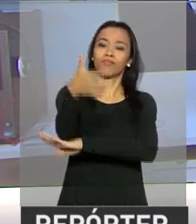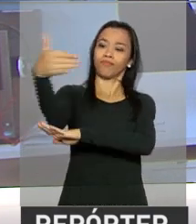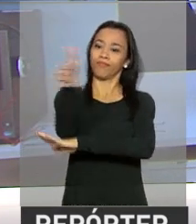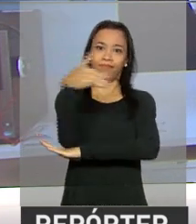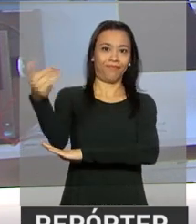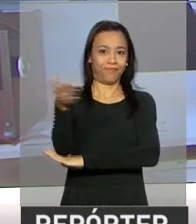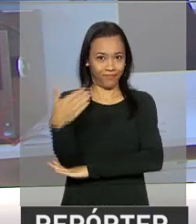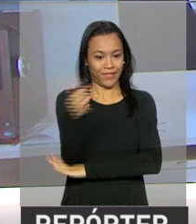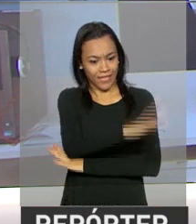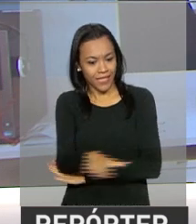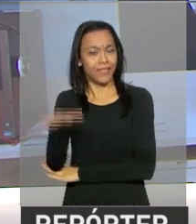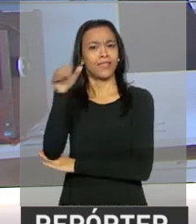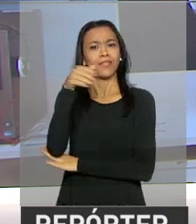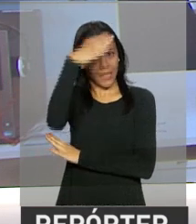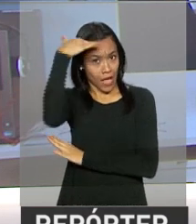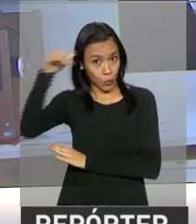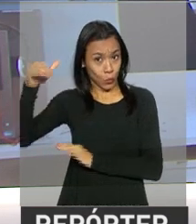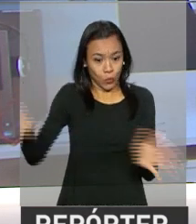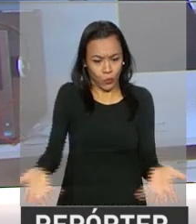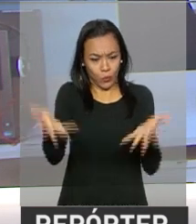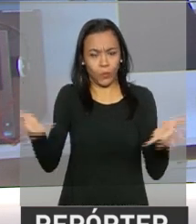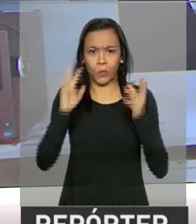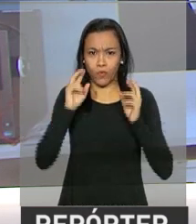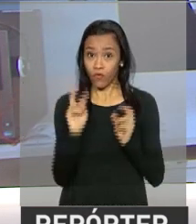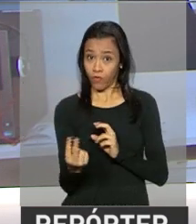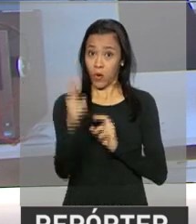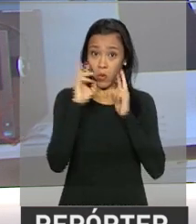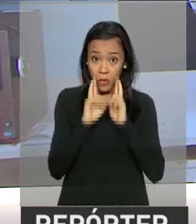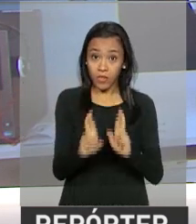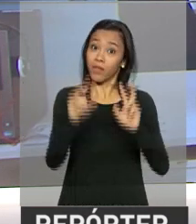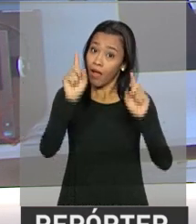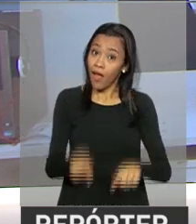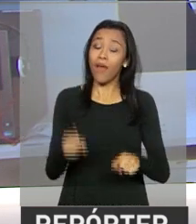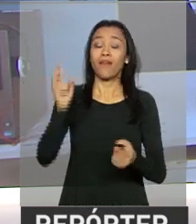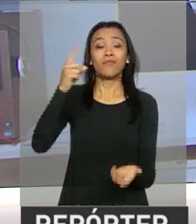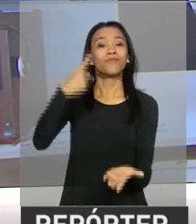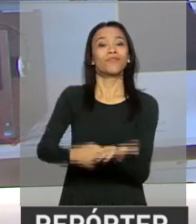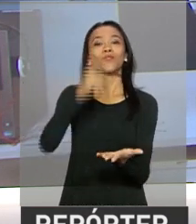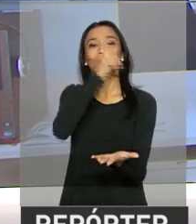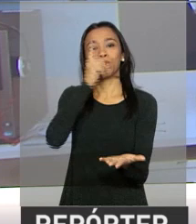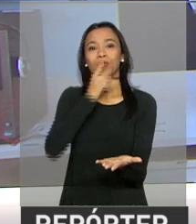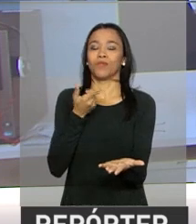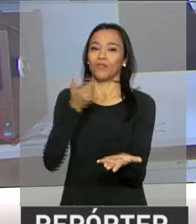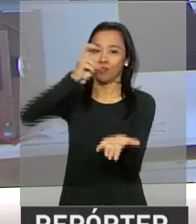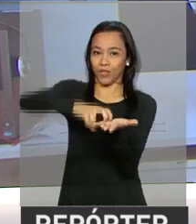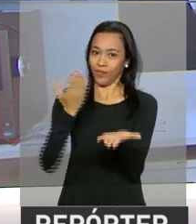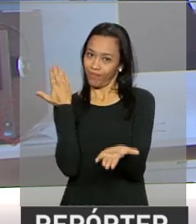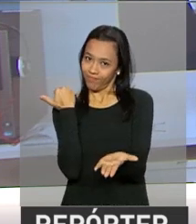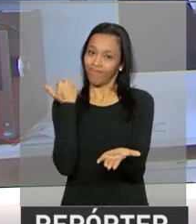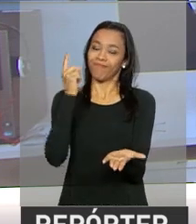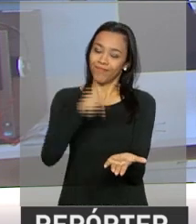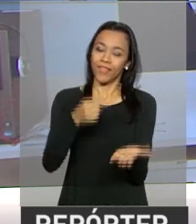crianças e adultos. Estas são algumas das propostas de uma cerimônia que marcou a manhã de domingo aqui em Brasília. Uma tradição que a